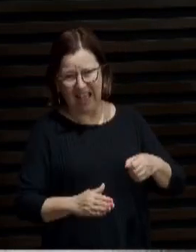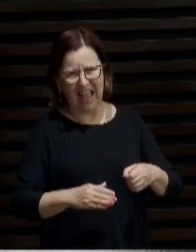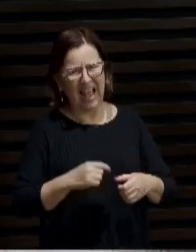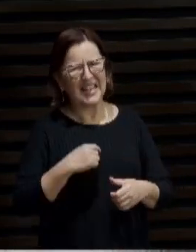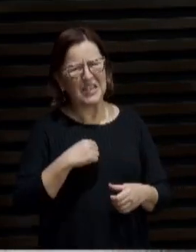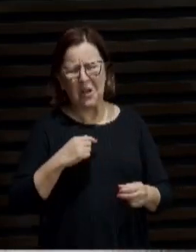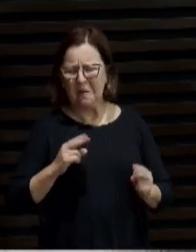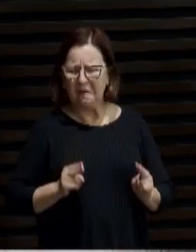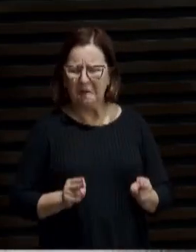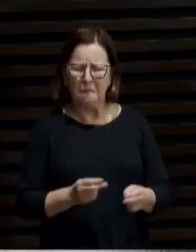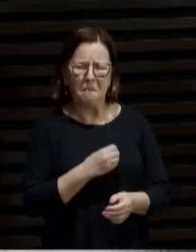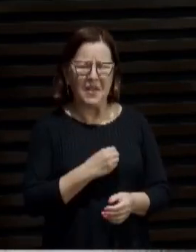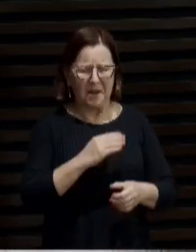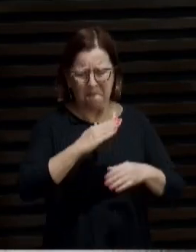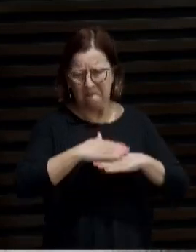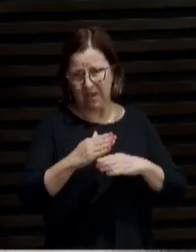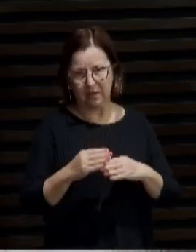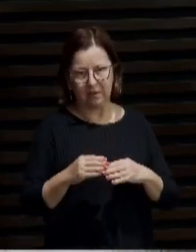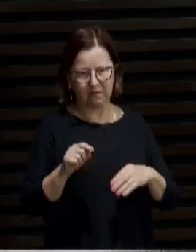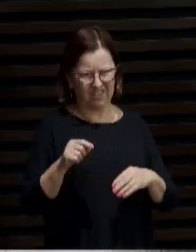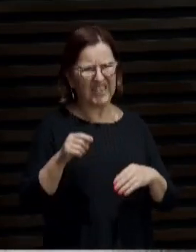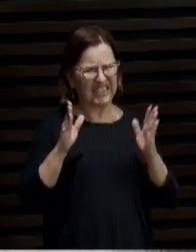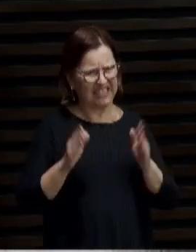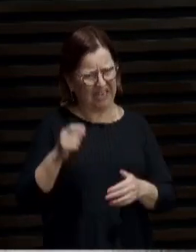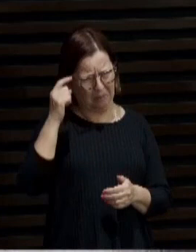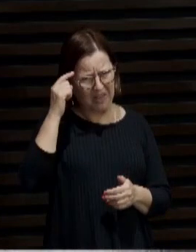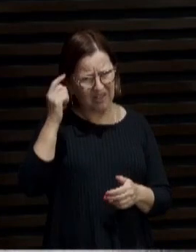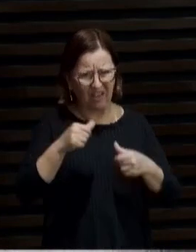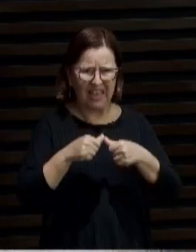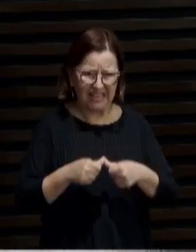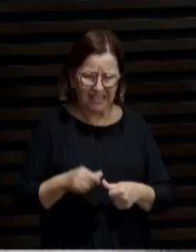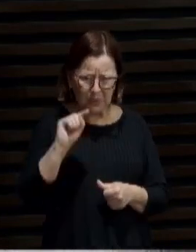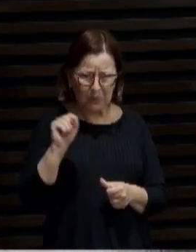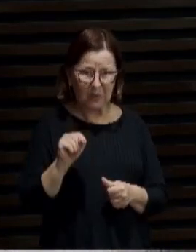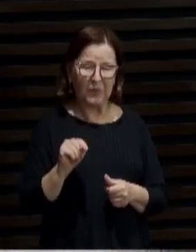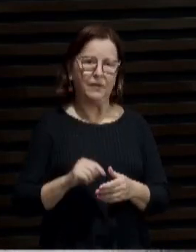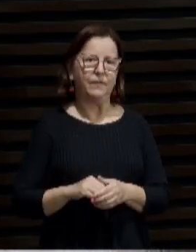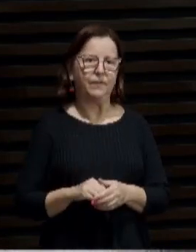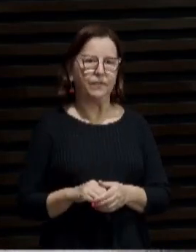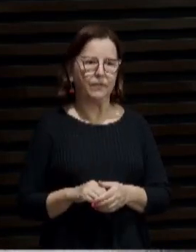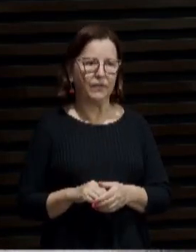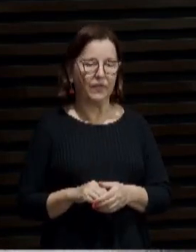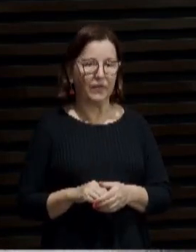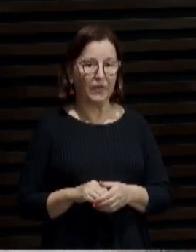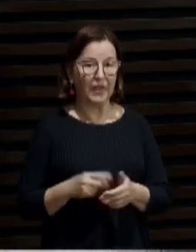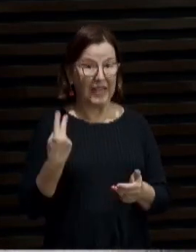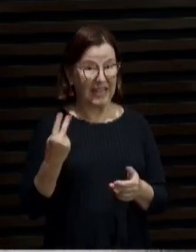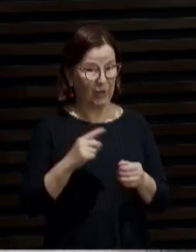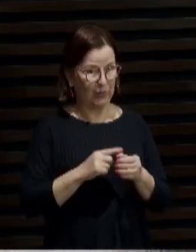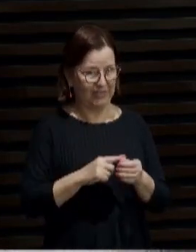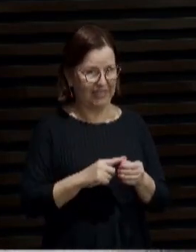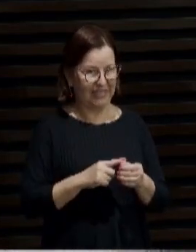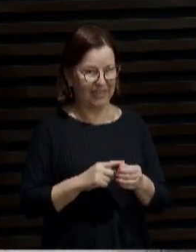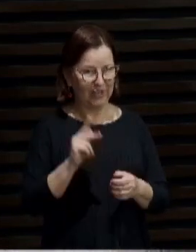irmão? Olha, esses irmãos, tanto em Pérgamo como em Roma, há evidências aqui de que em Roma